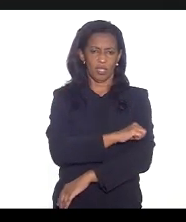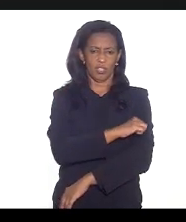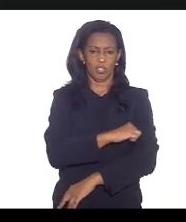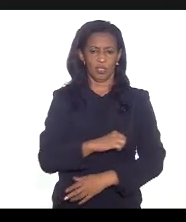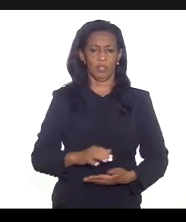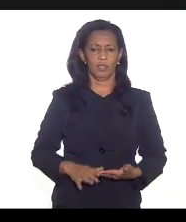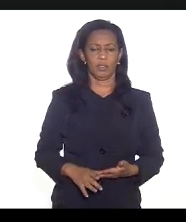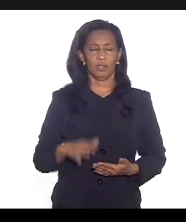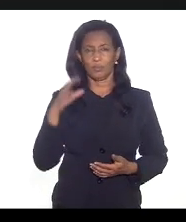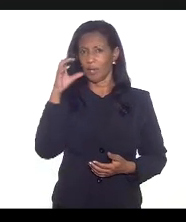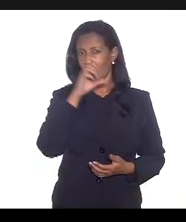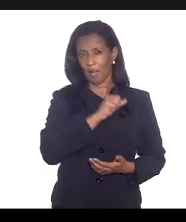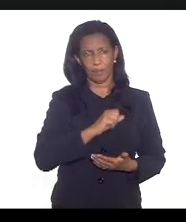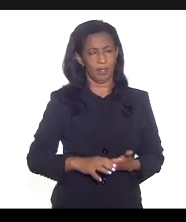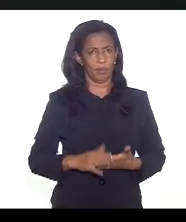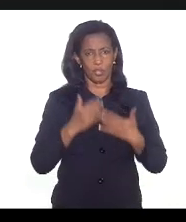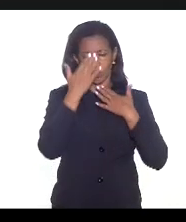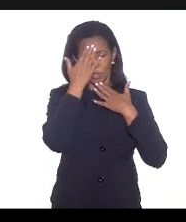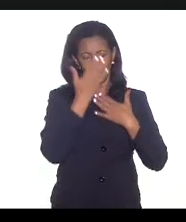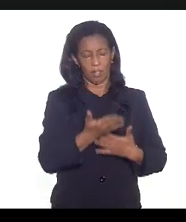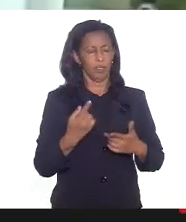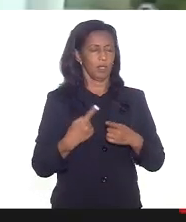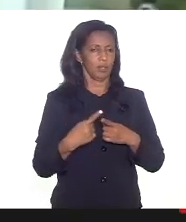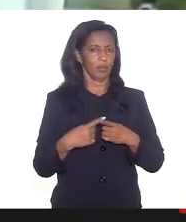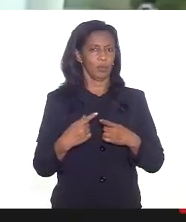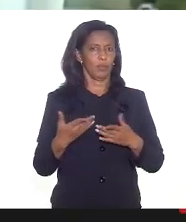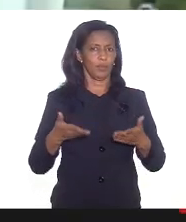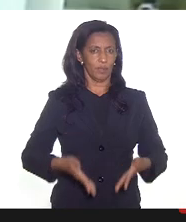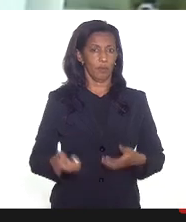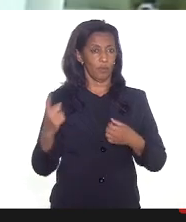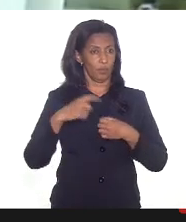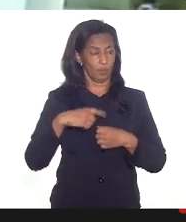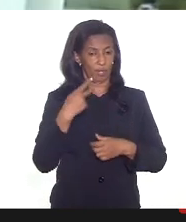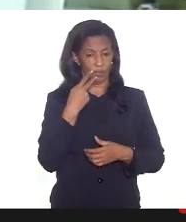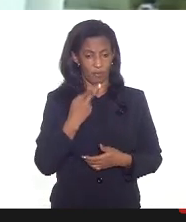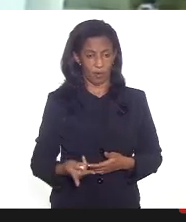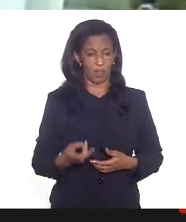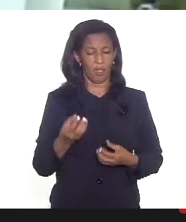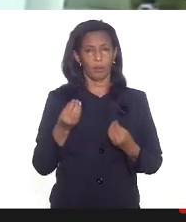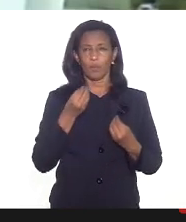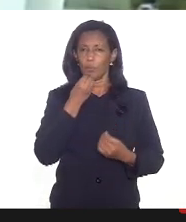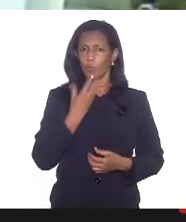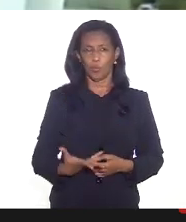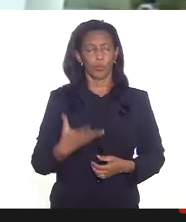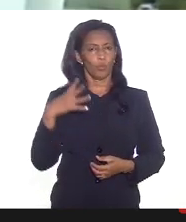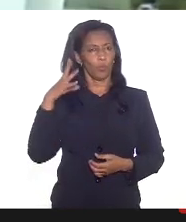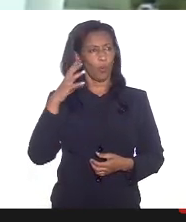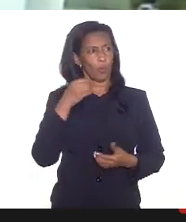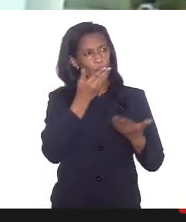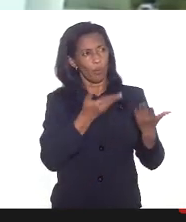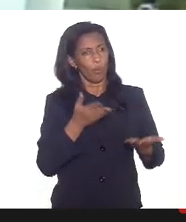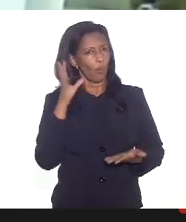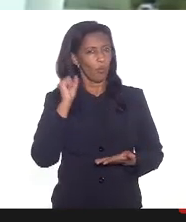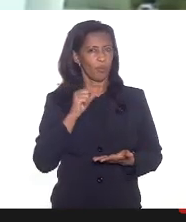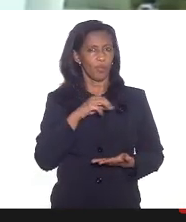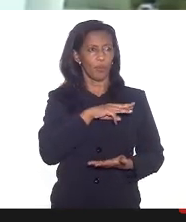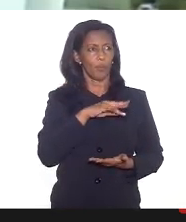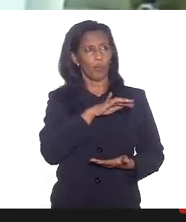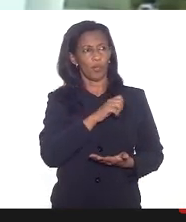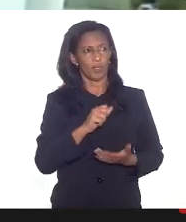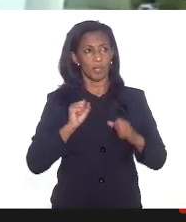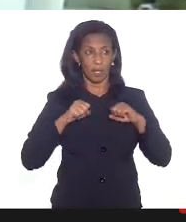velha rapidamente agradeço por poder voltar a falar muito bom dia Monique e o que eu quero